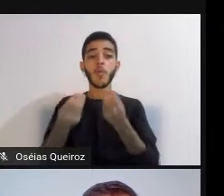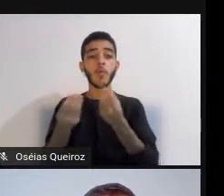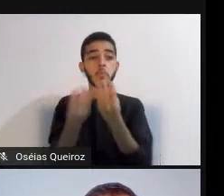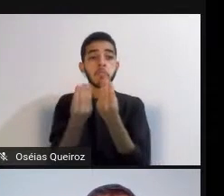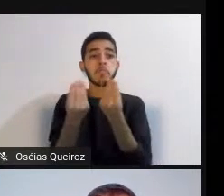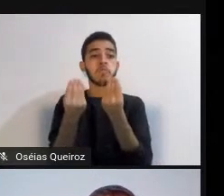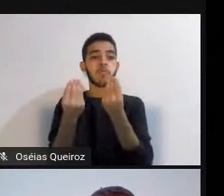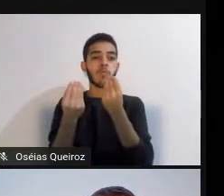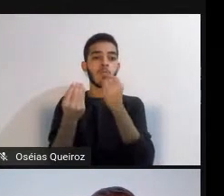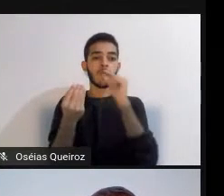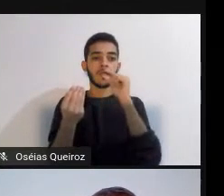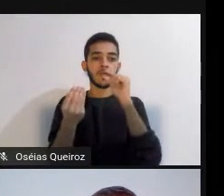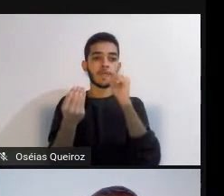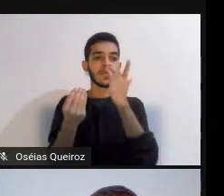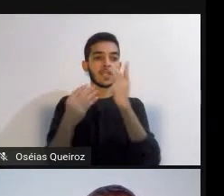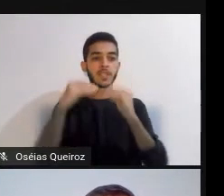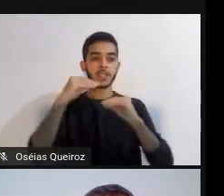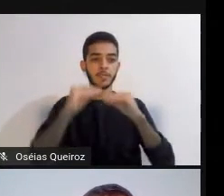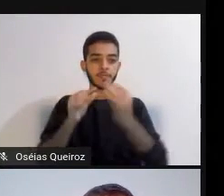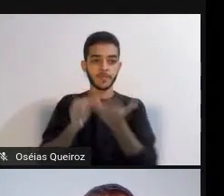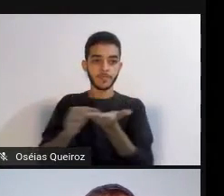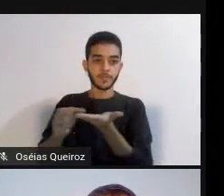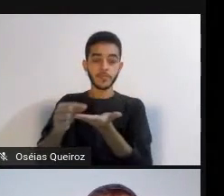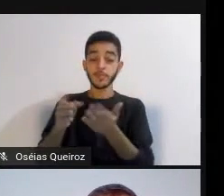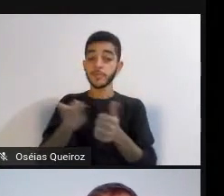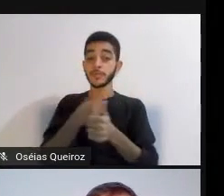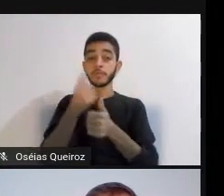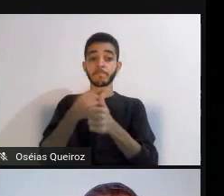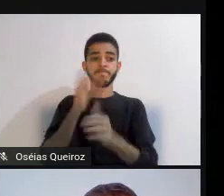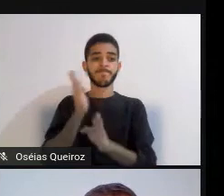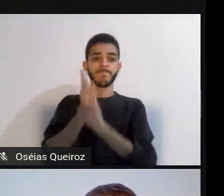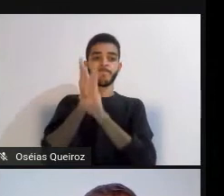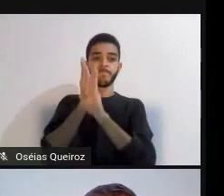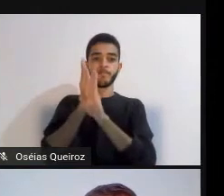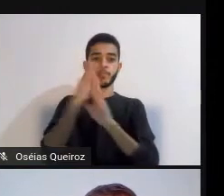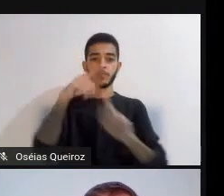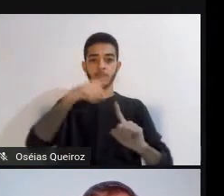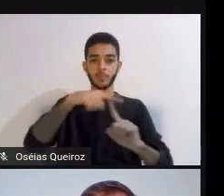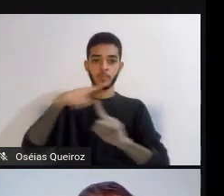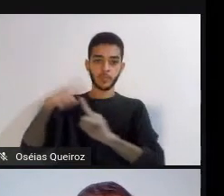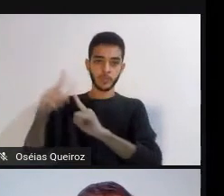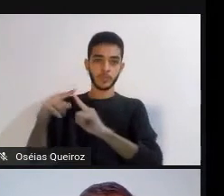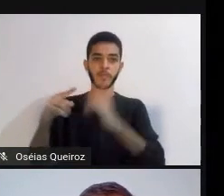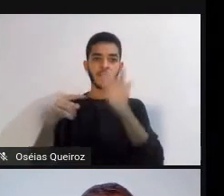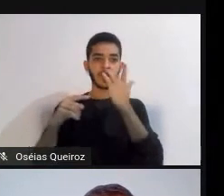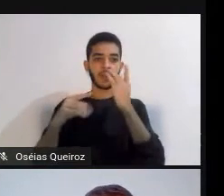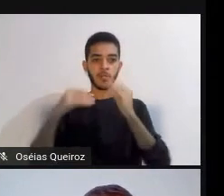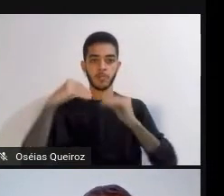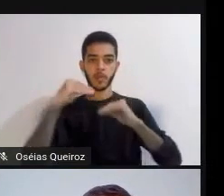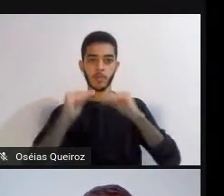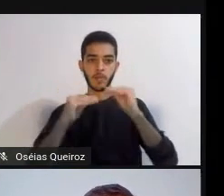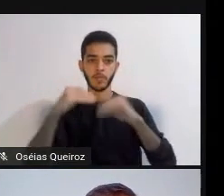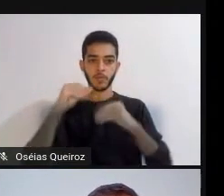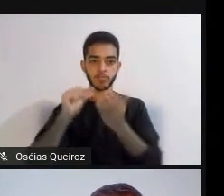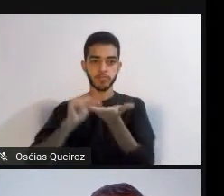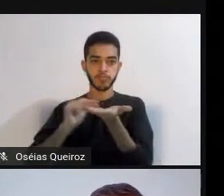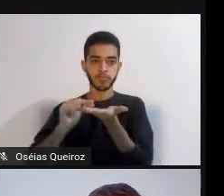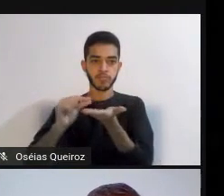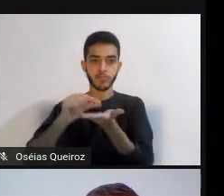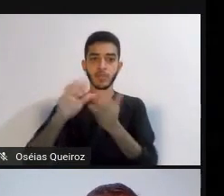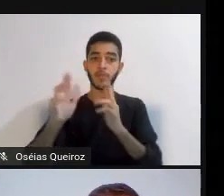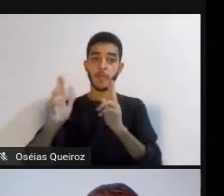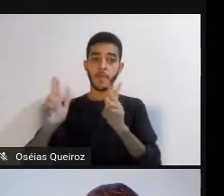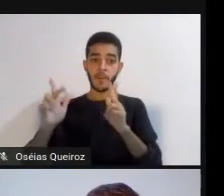quê? Ele, em um primeiro momento, ele identificou que os tipos de microplásticos eram diferentes naqueles que eram encontrados